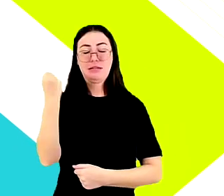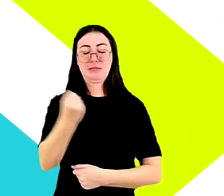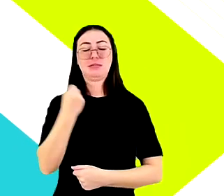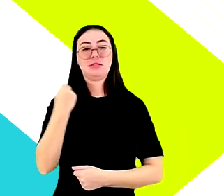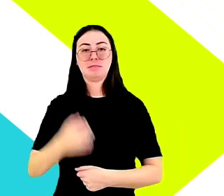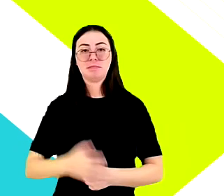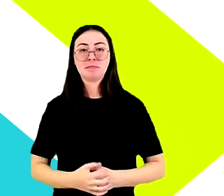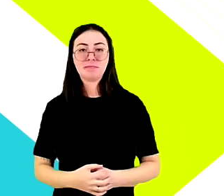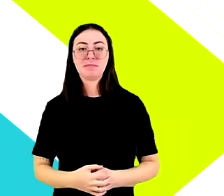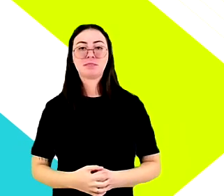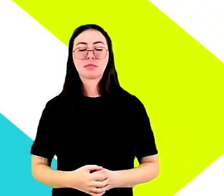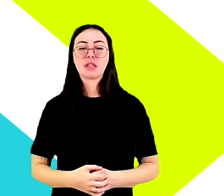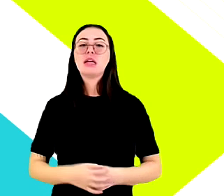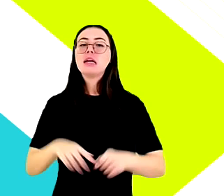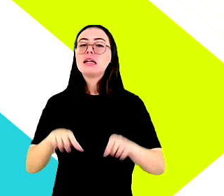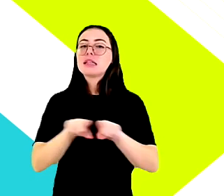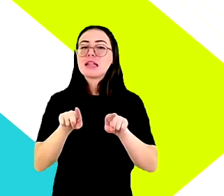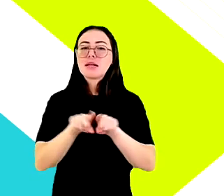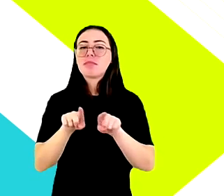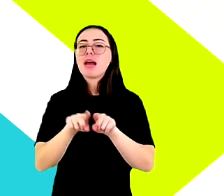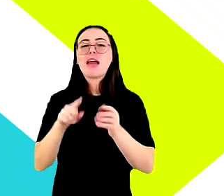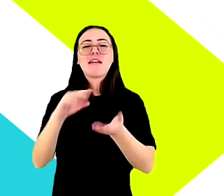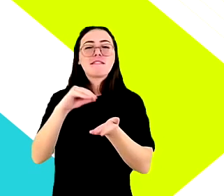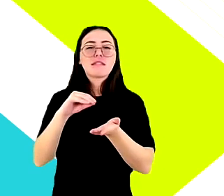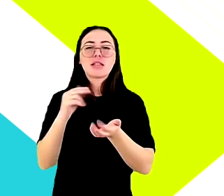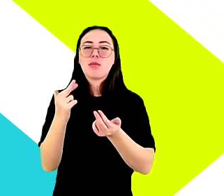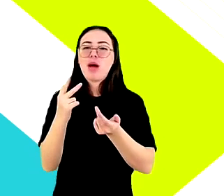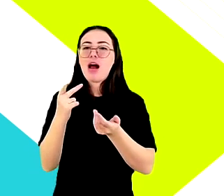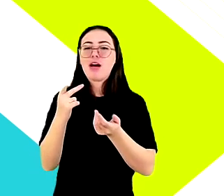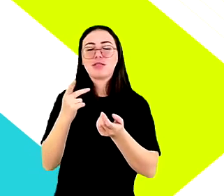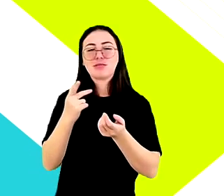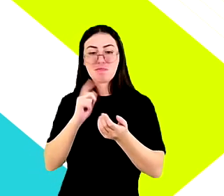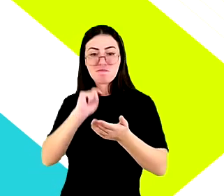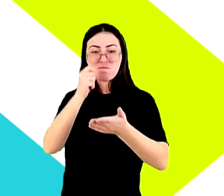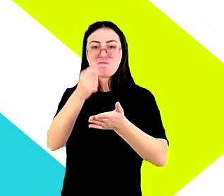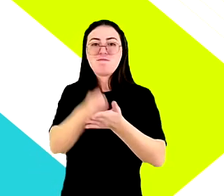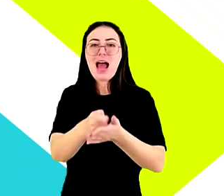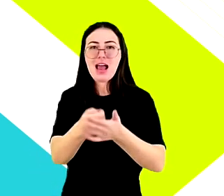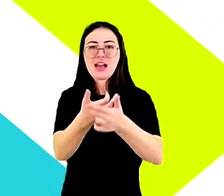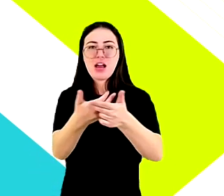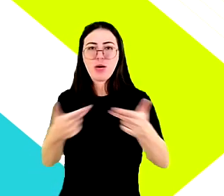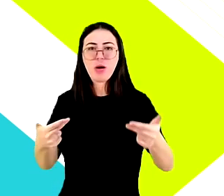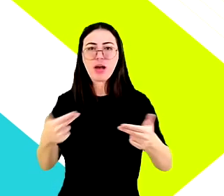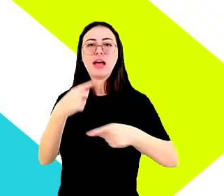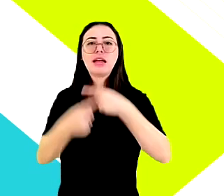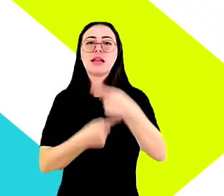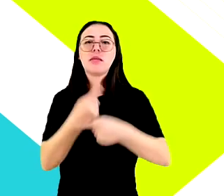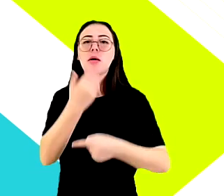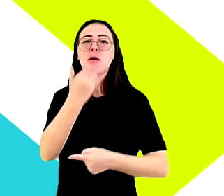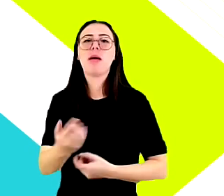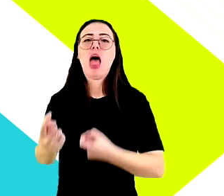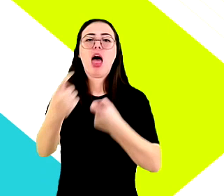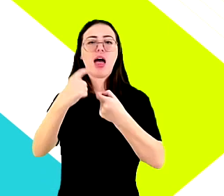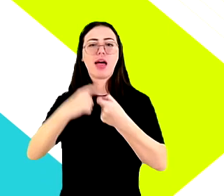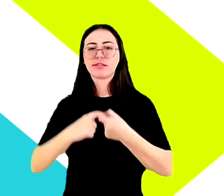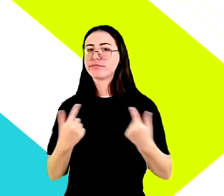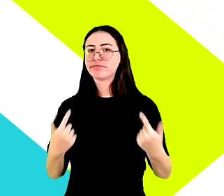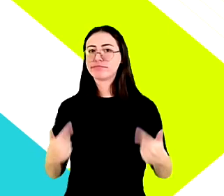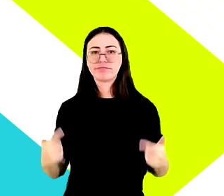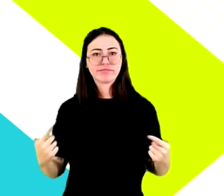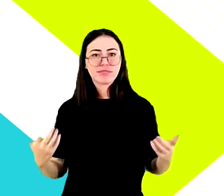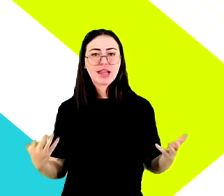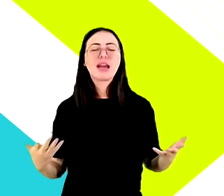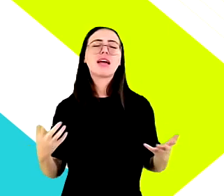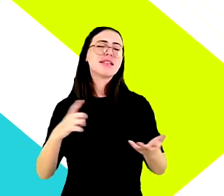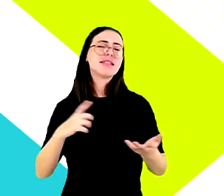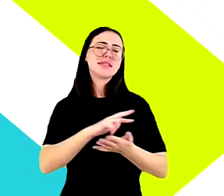Aumento de custo com reembolso, por aí vai. E aí, lá em 2015, como eu comentei, a gente estudou o mercado, olhou e entendeu que era